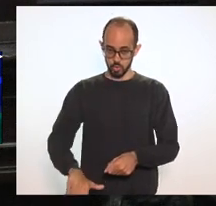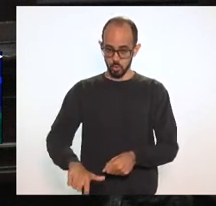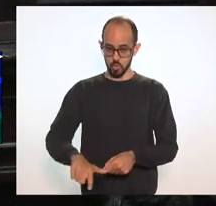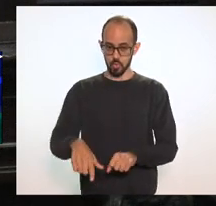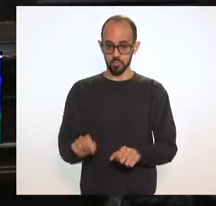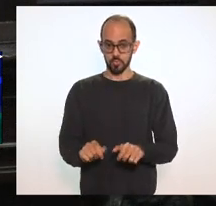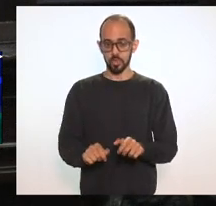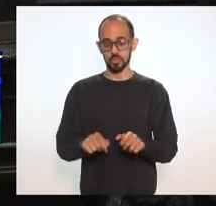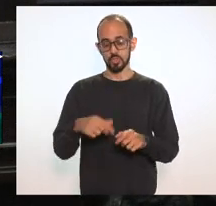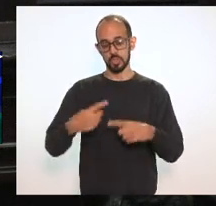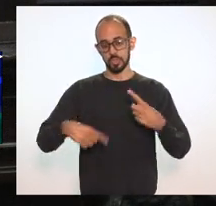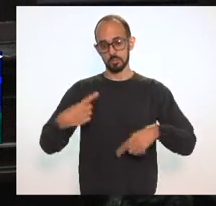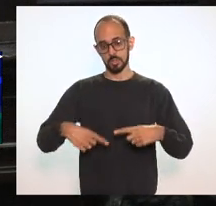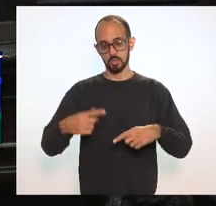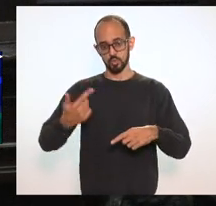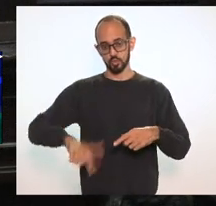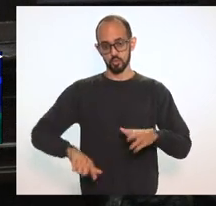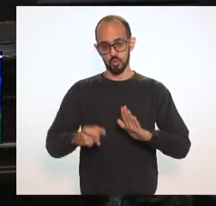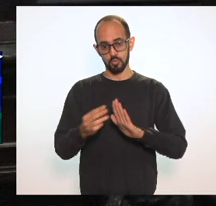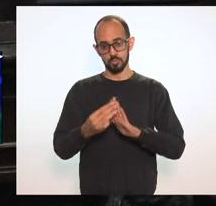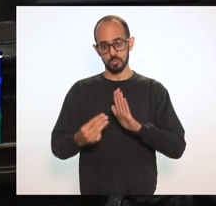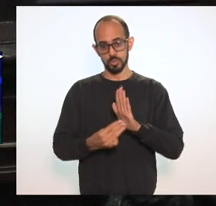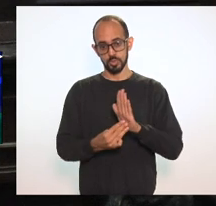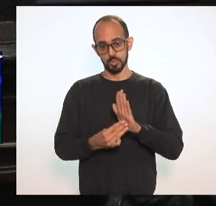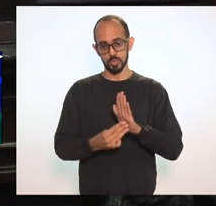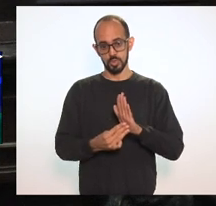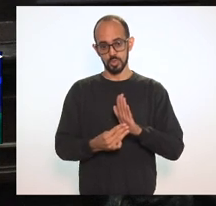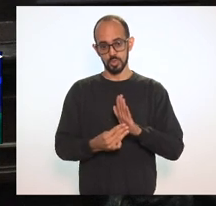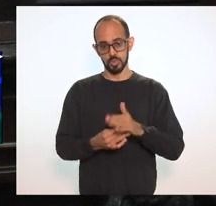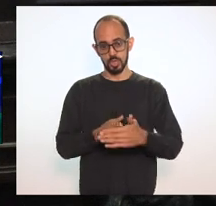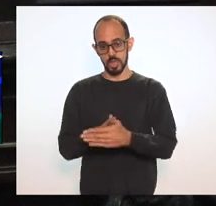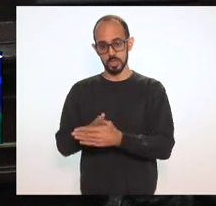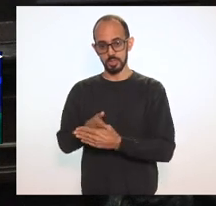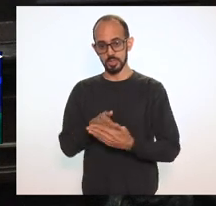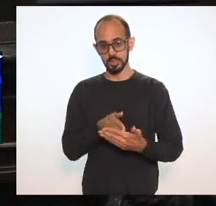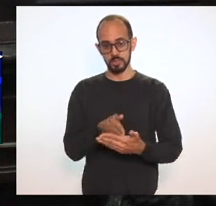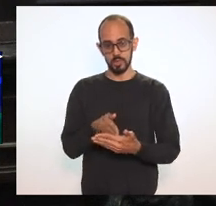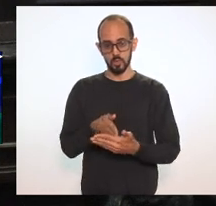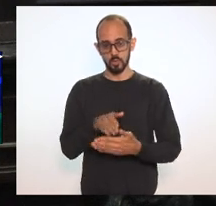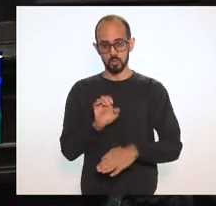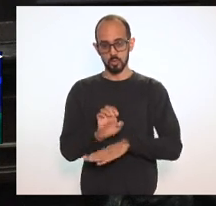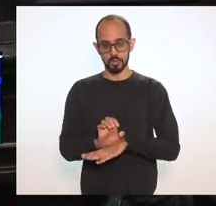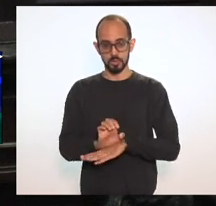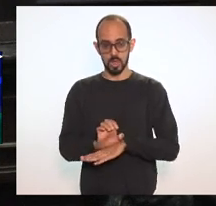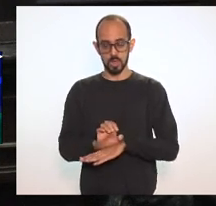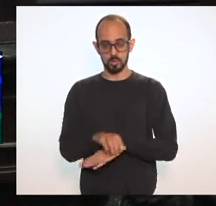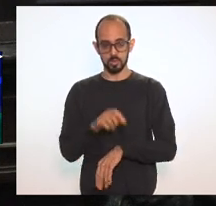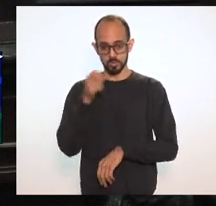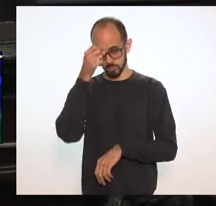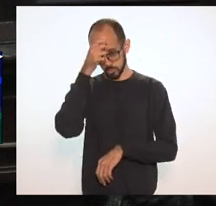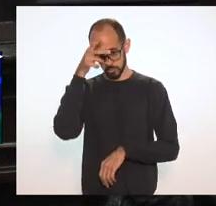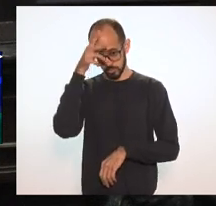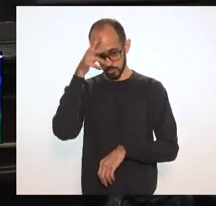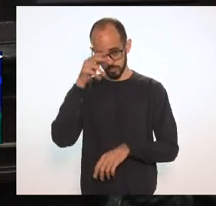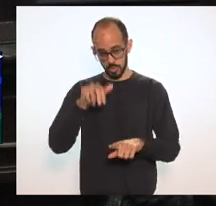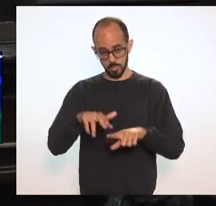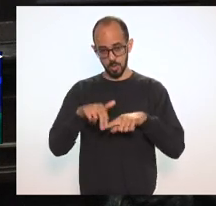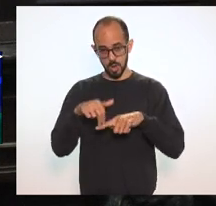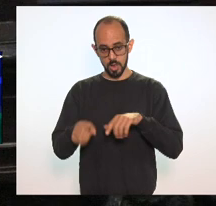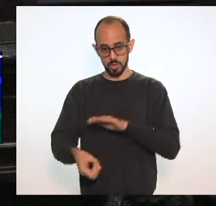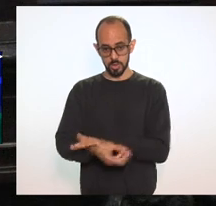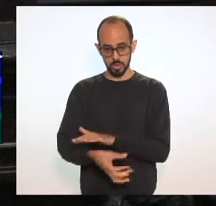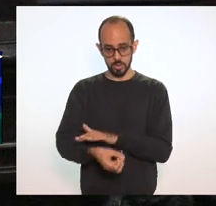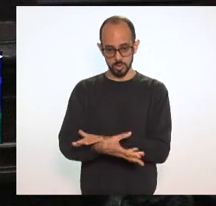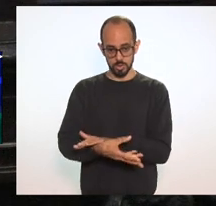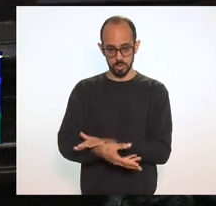medidas restritivas no estado e nos municípios diante da corrupção e da incompetência de